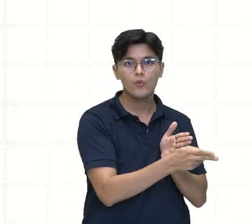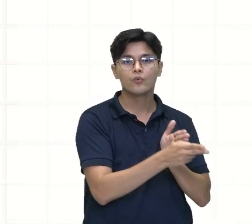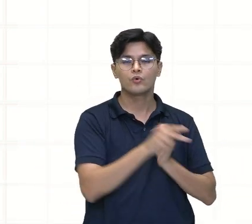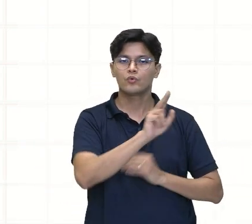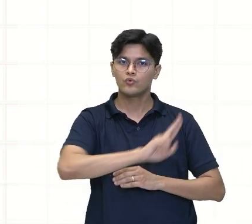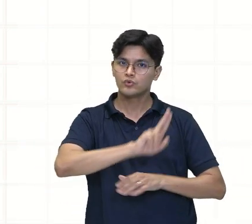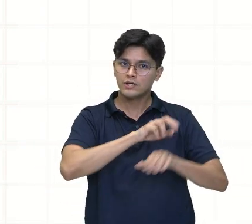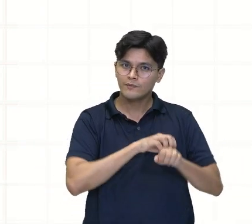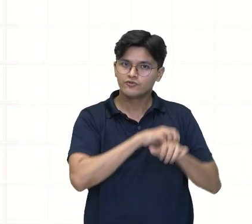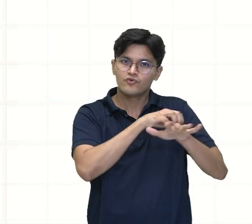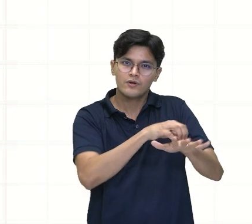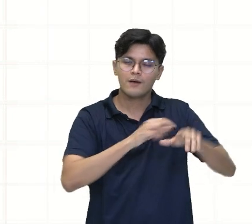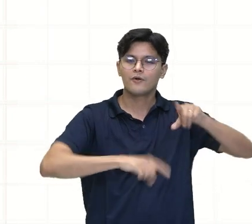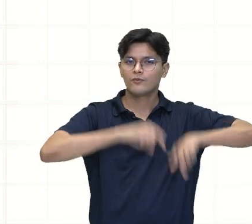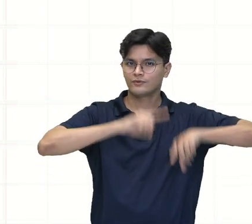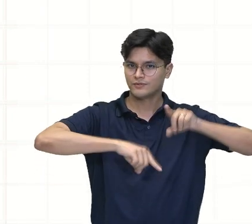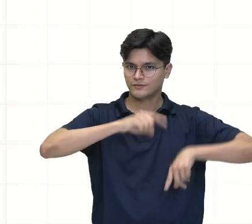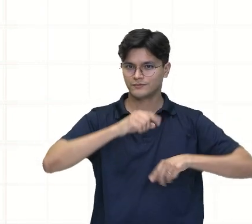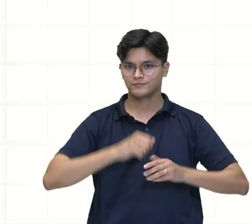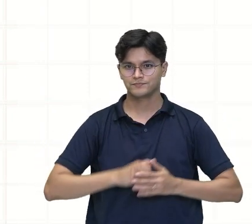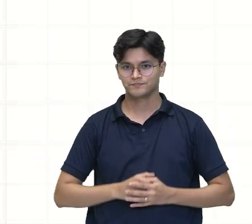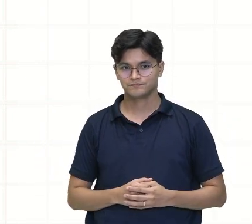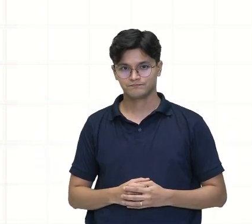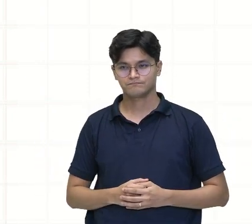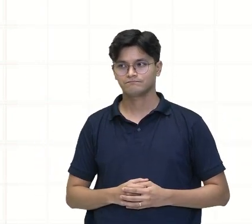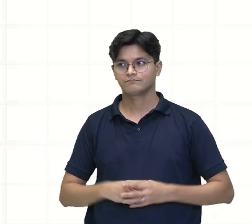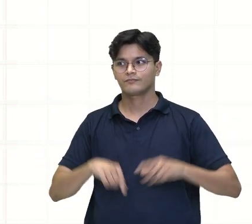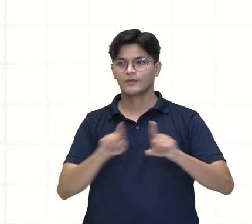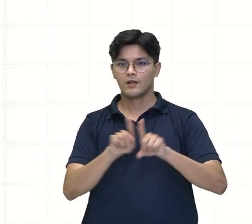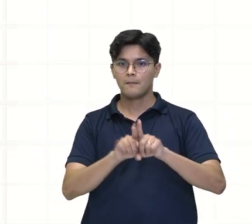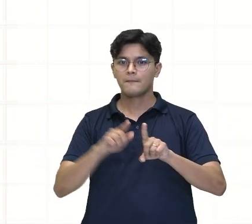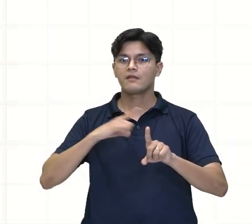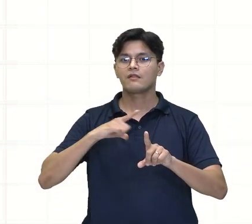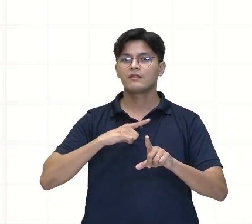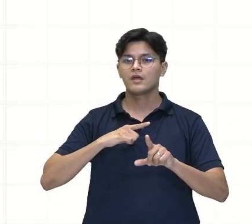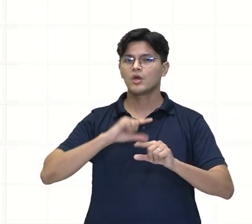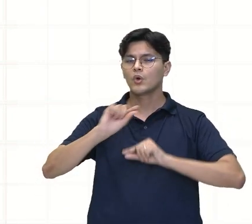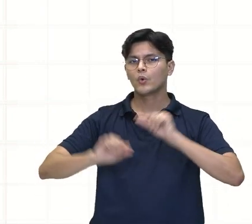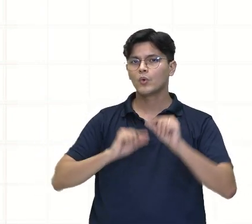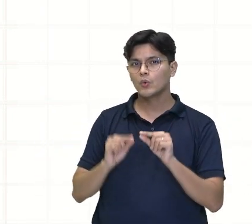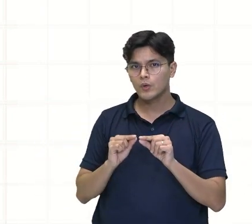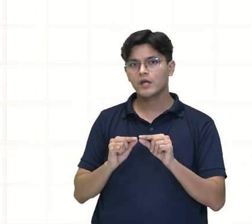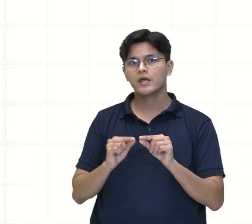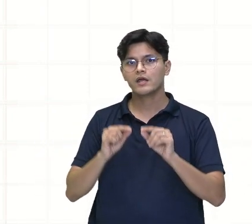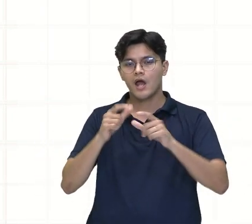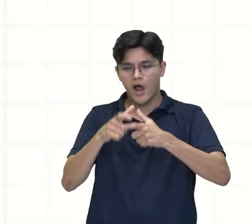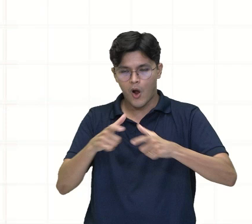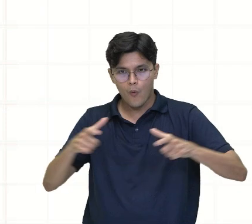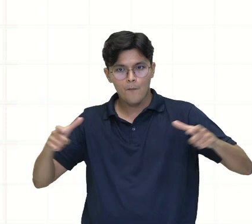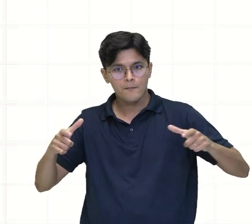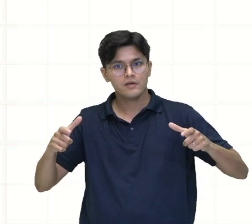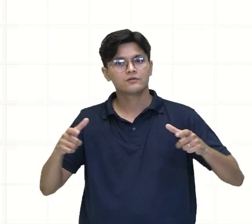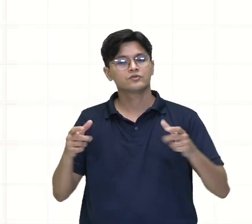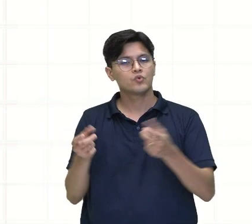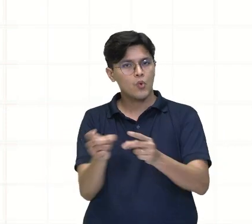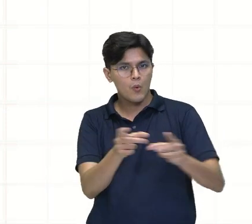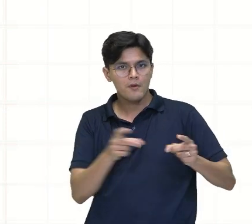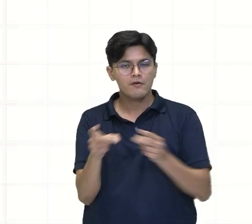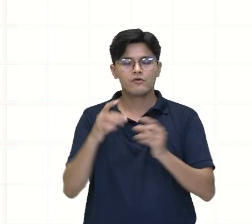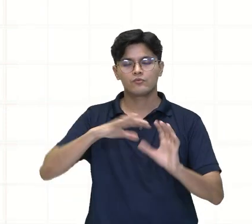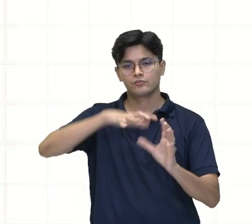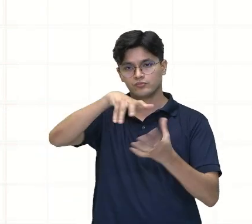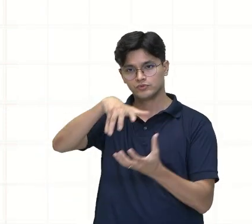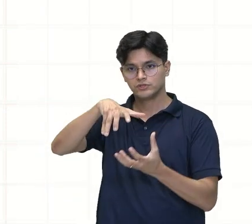agora fabricados, tá certo? E ampliação também do mercado mundial. Dando continuidade, a